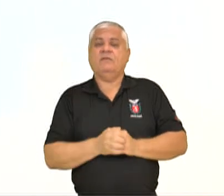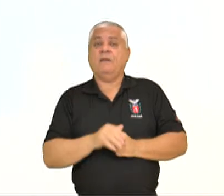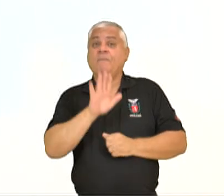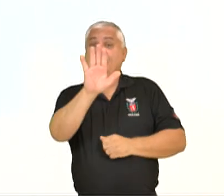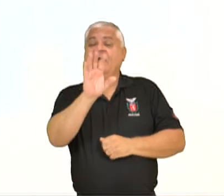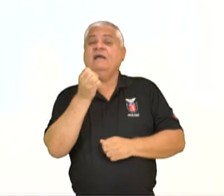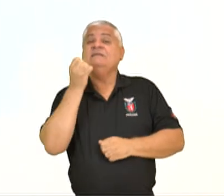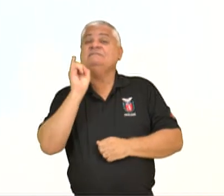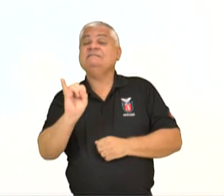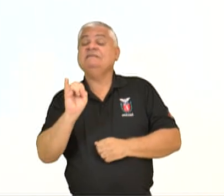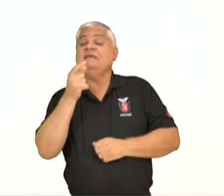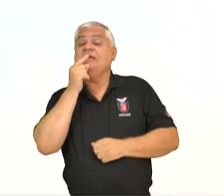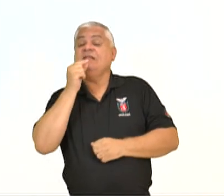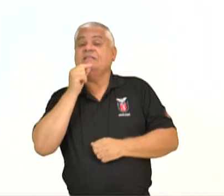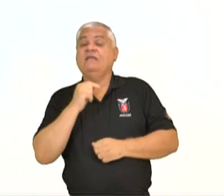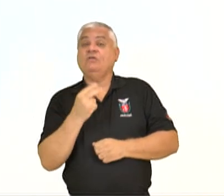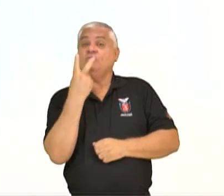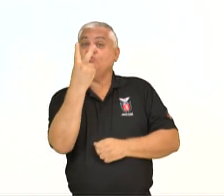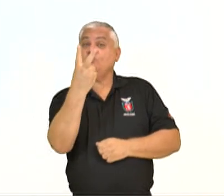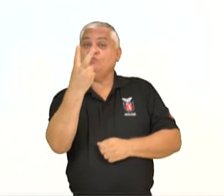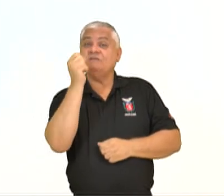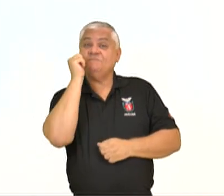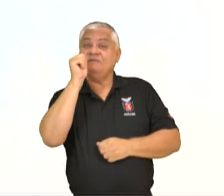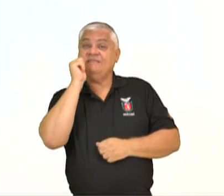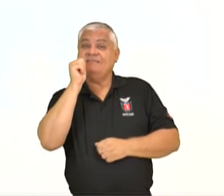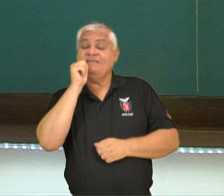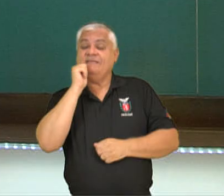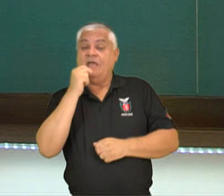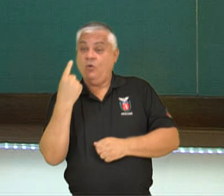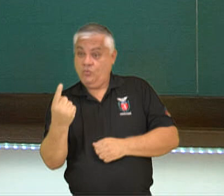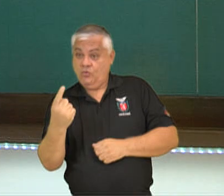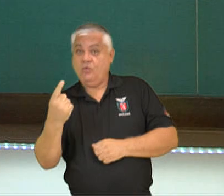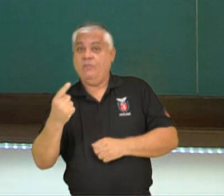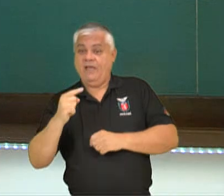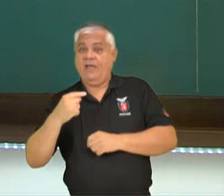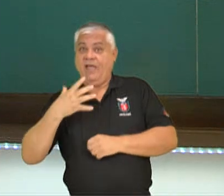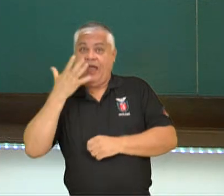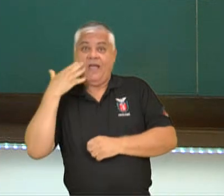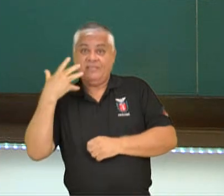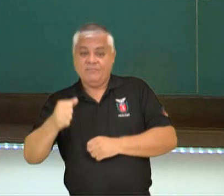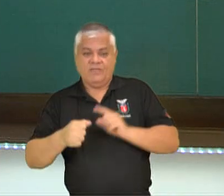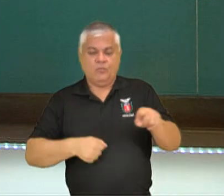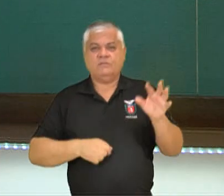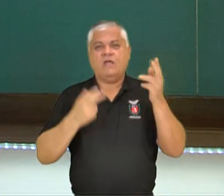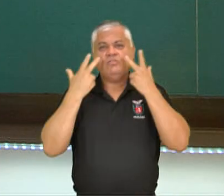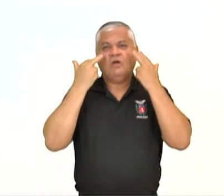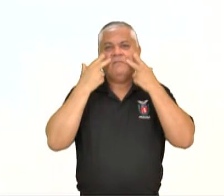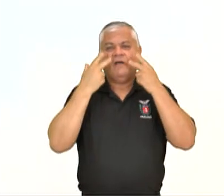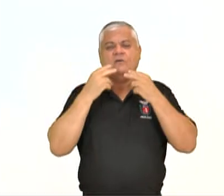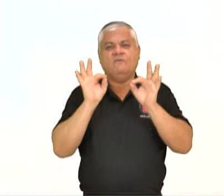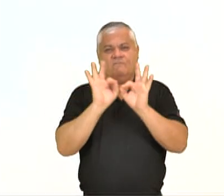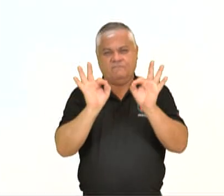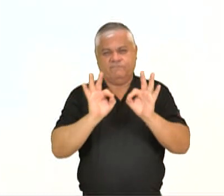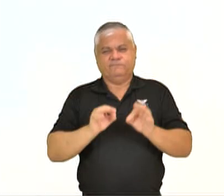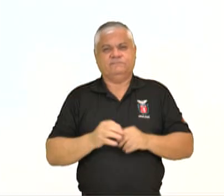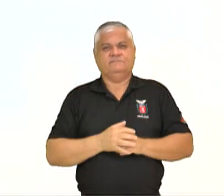portadora da doença e outra com a anemia falciforme? Então faça o cruzamento e eu já volto para a gente corrigir junto.